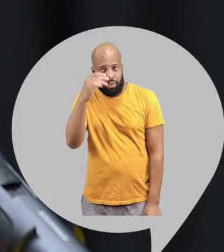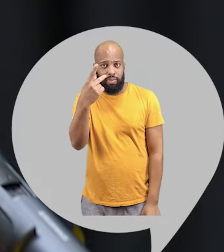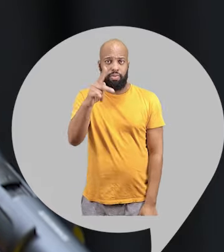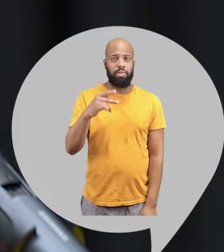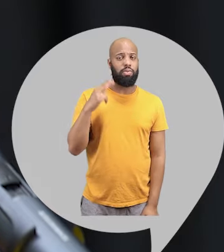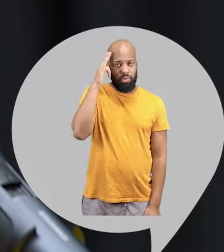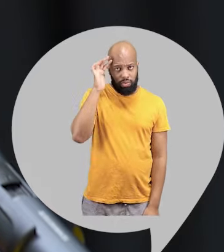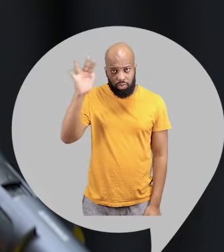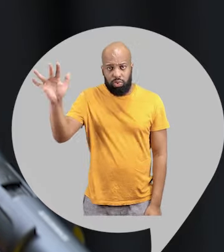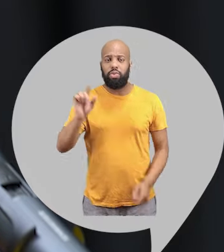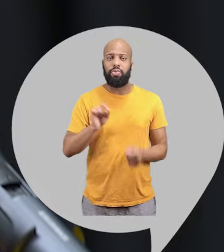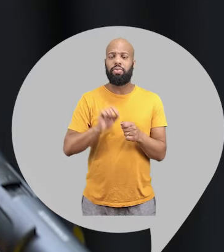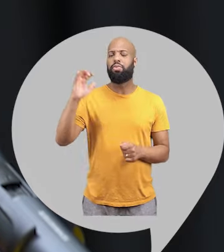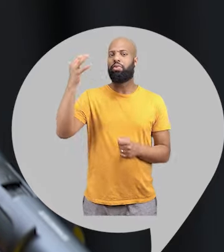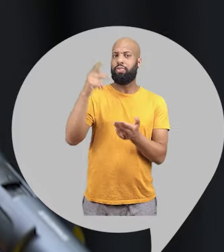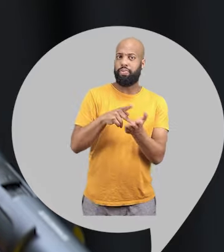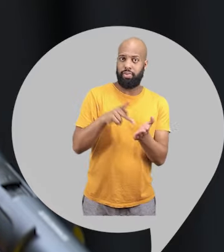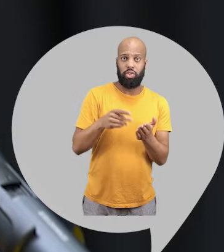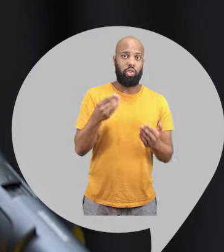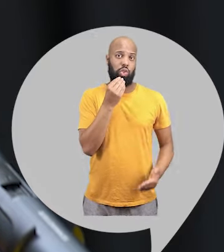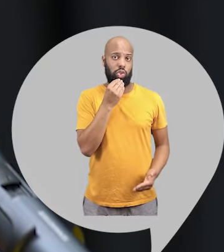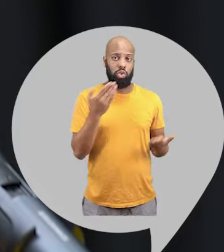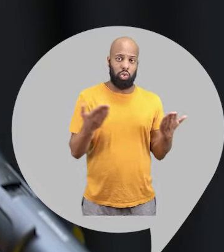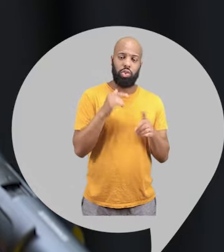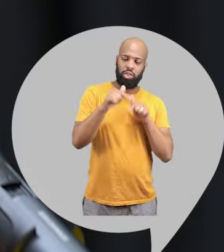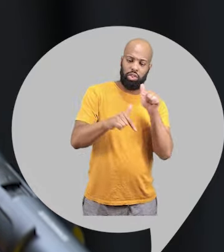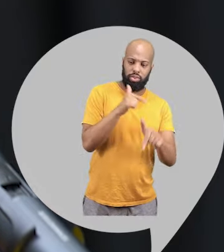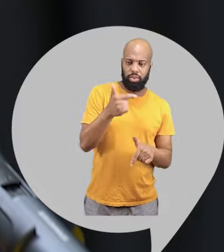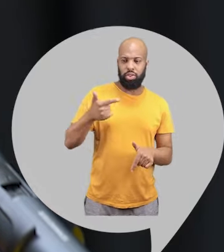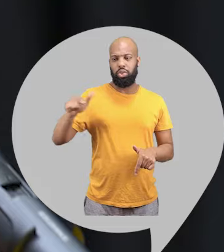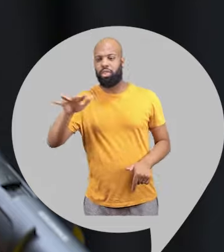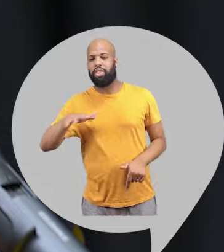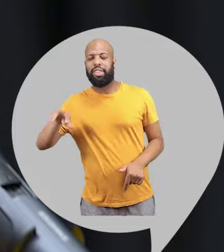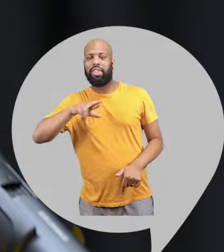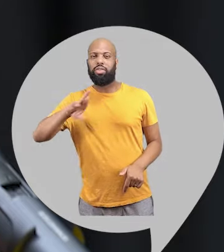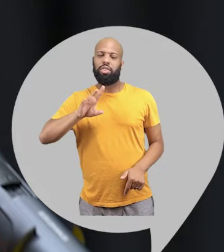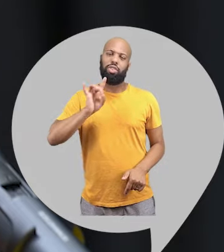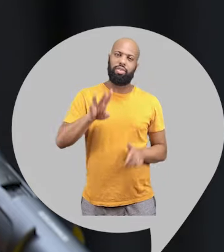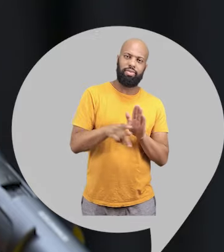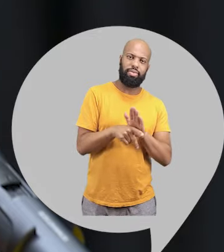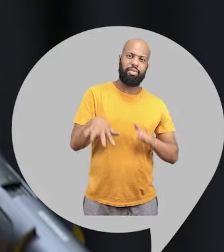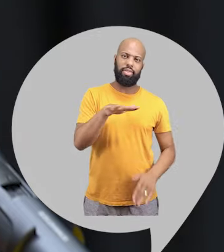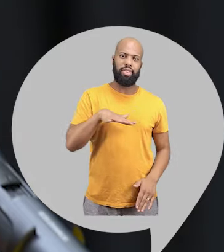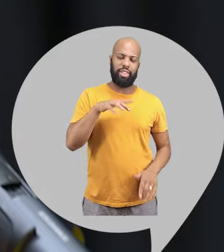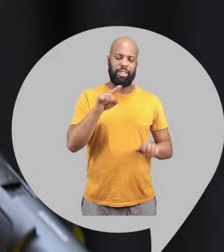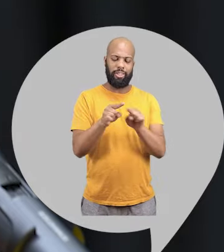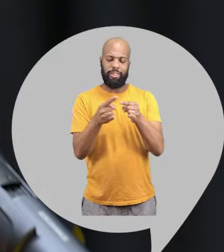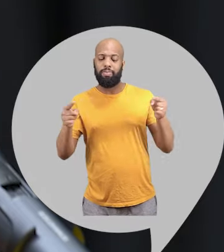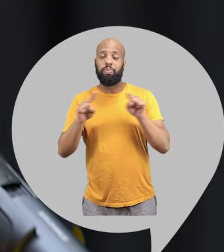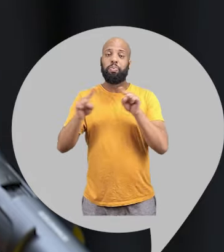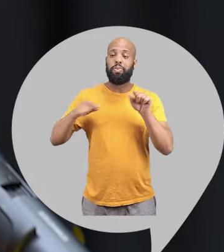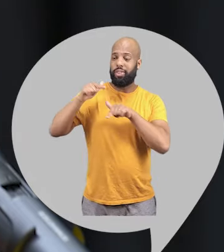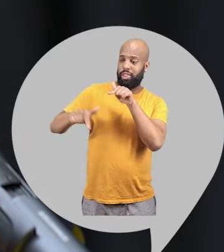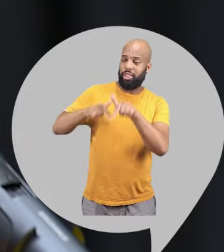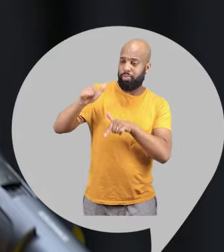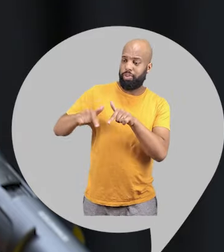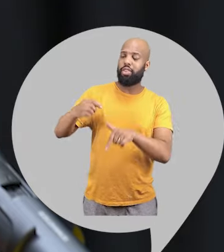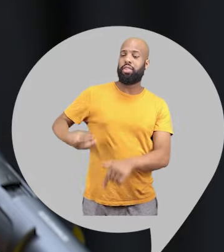de qual que é o teu sonho então fazer aquilo acontecer obviamente hoje eu também trabalho fora da área de música né Mas enfim